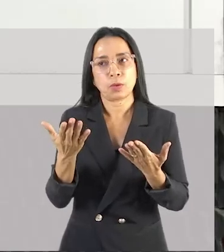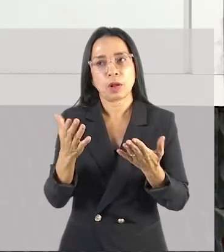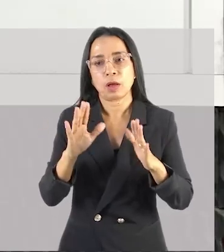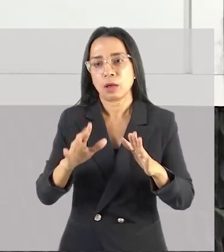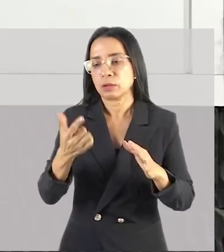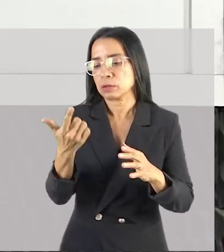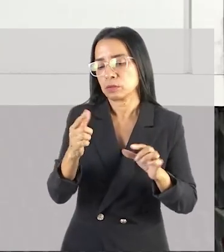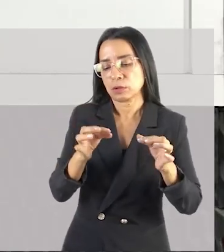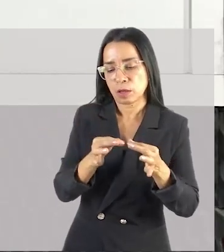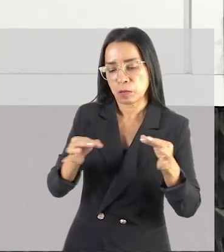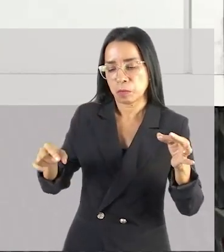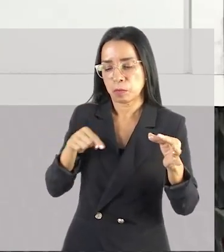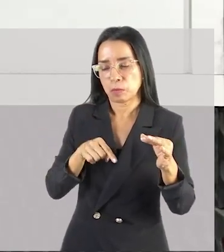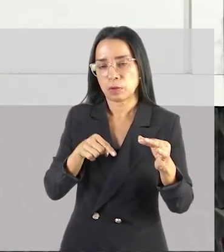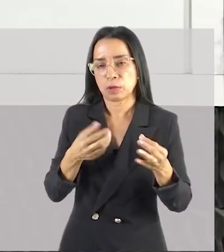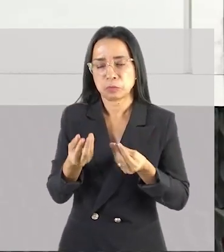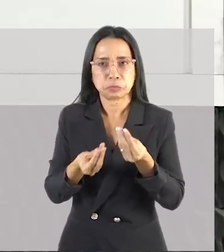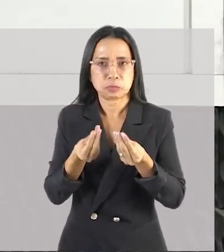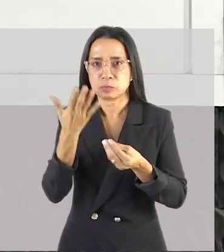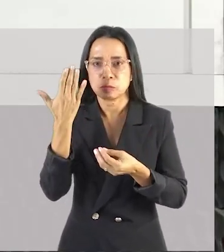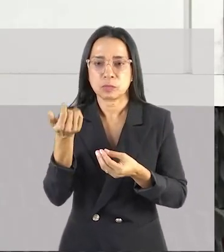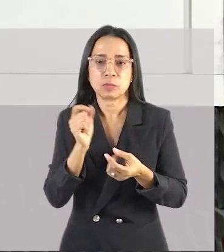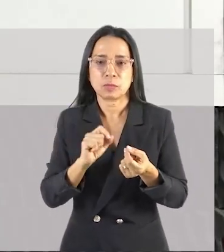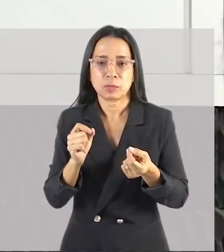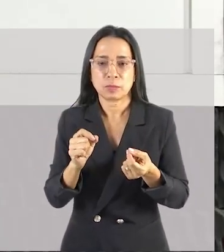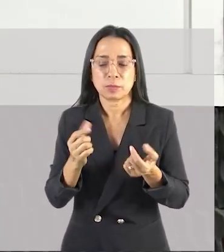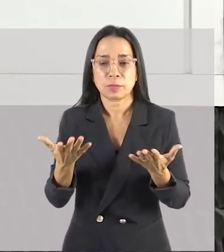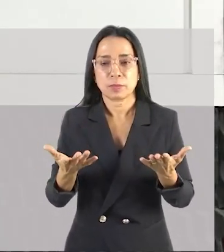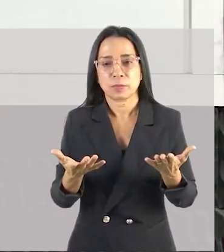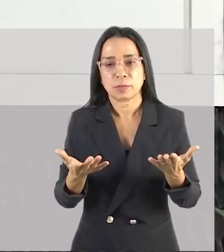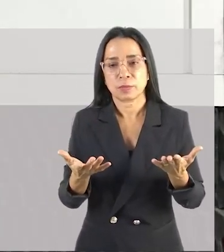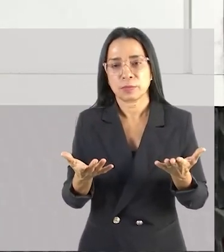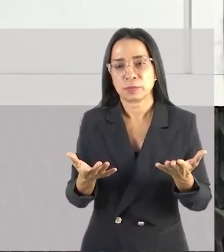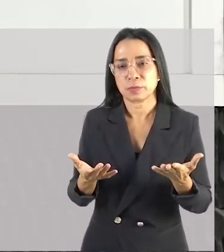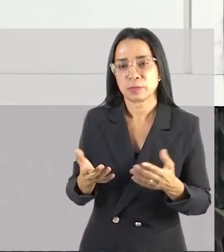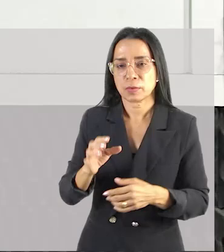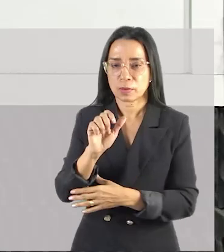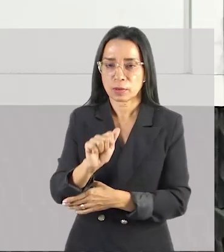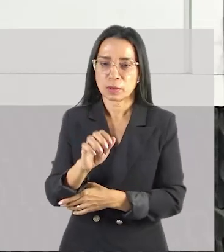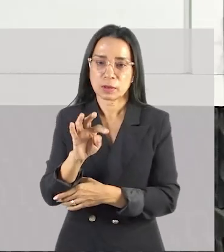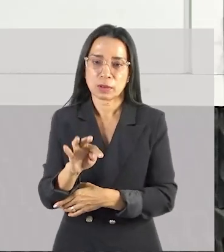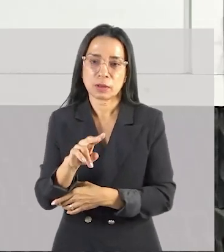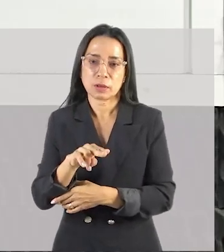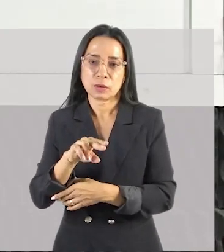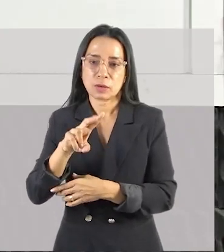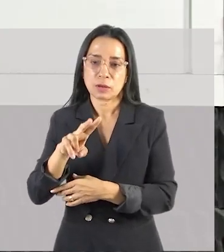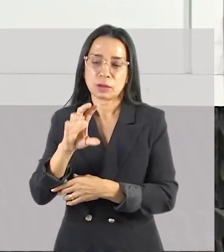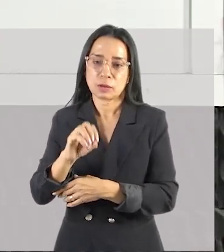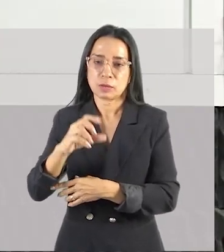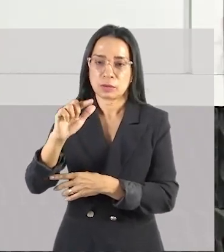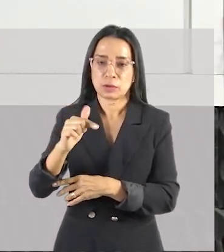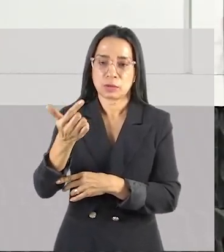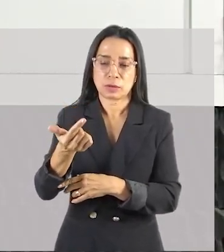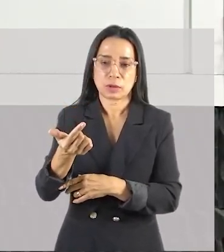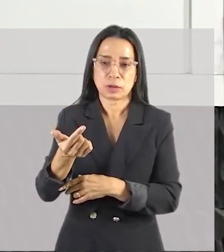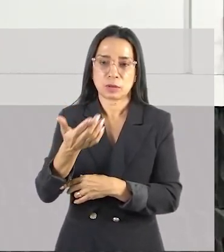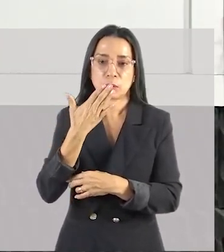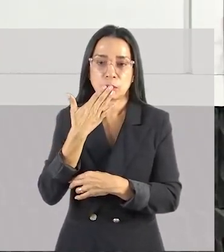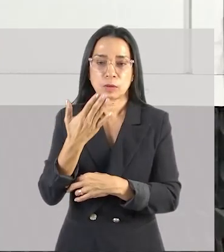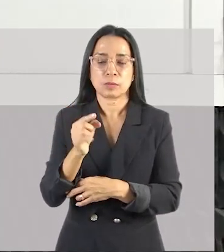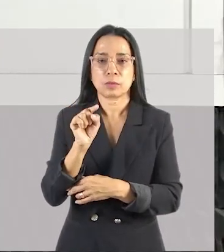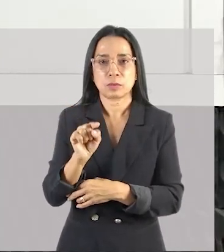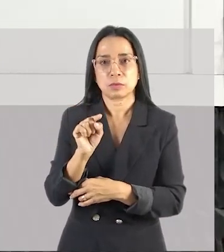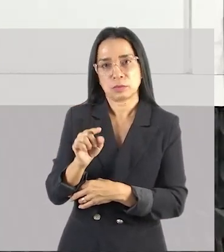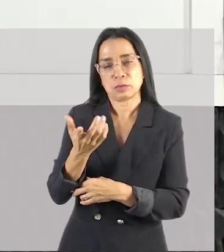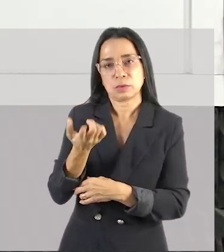A área do triângulo vai ser igual a 50 ao quadrado. Aqui ele não pediu para